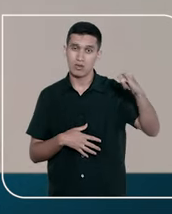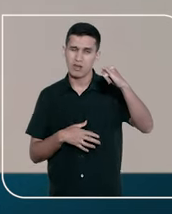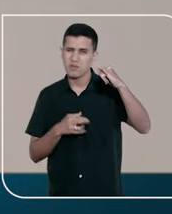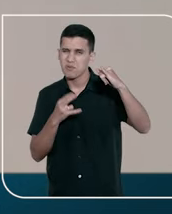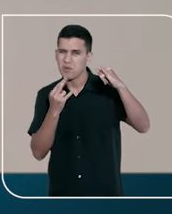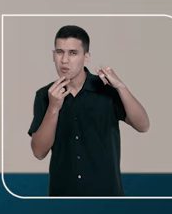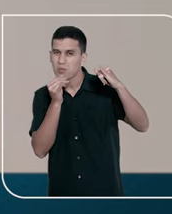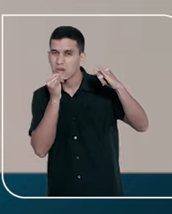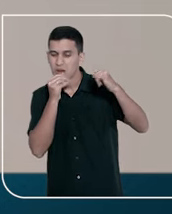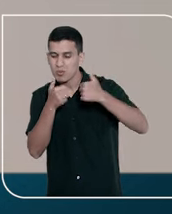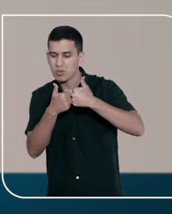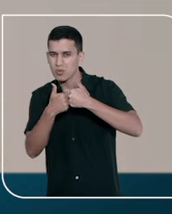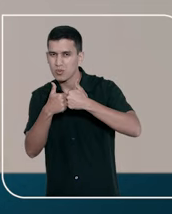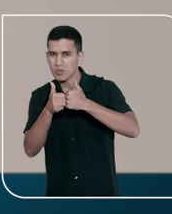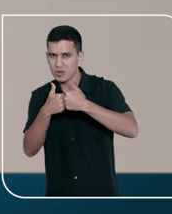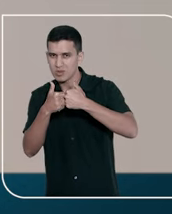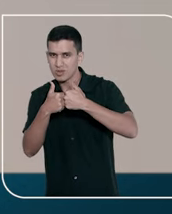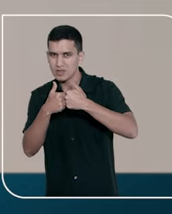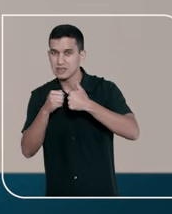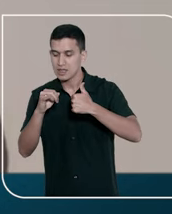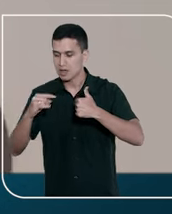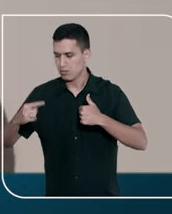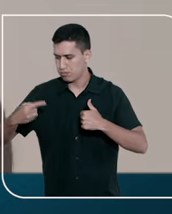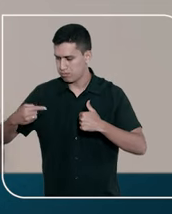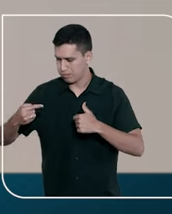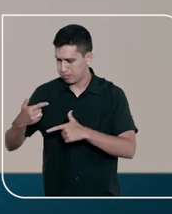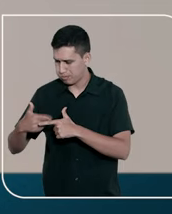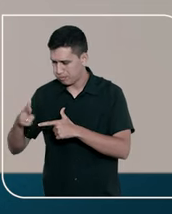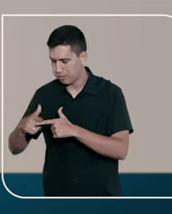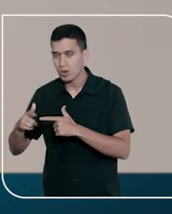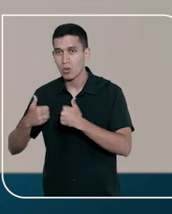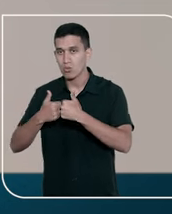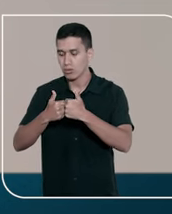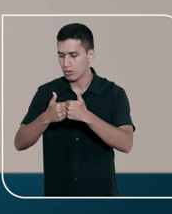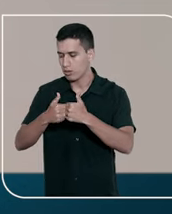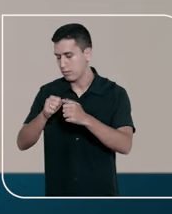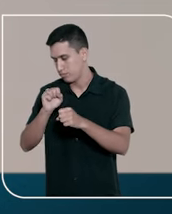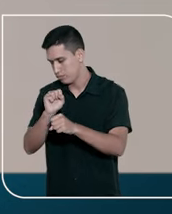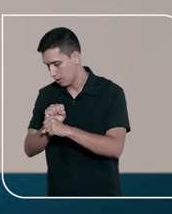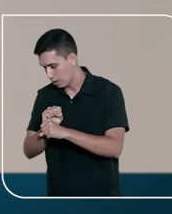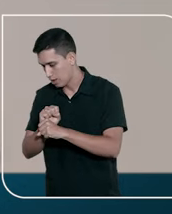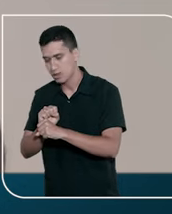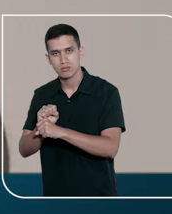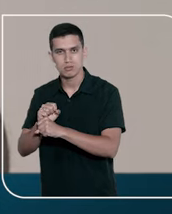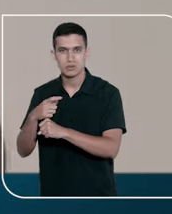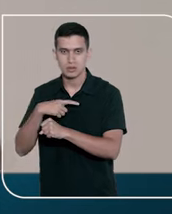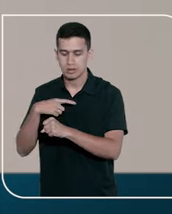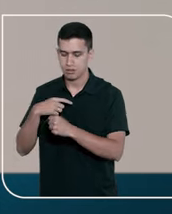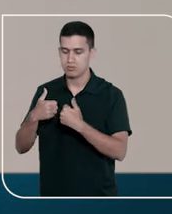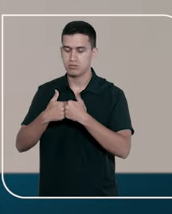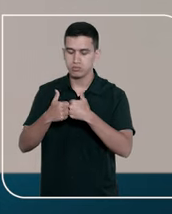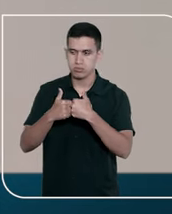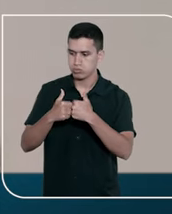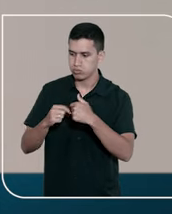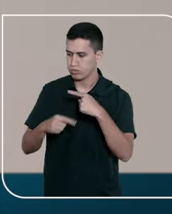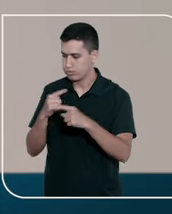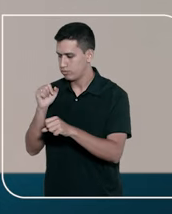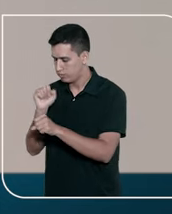tiver um problema no pneu, um problema no motor, o máximo que vai acontecer é parar no acostamento, lá vem um guincho,